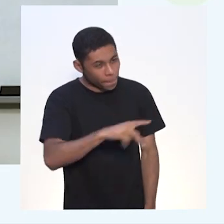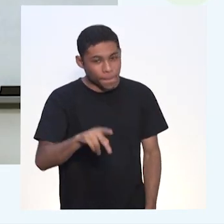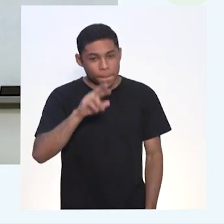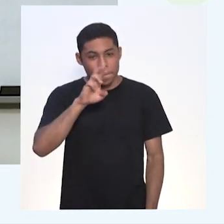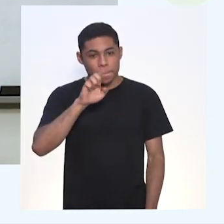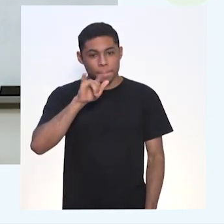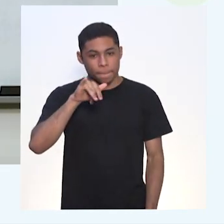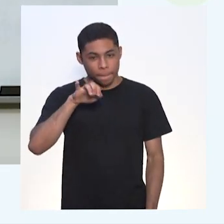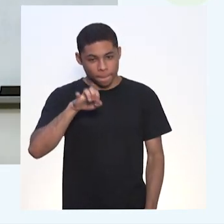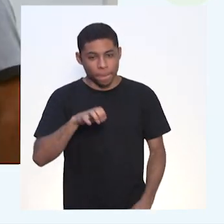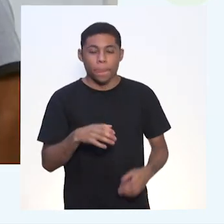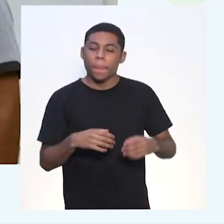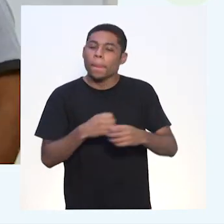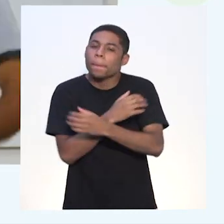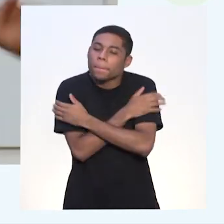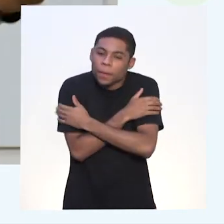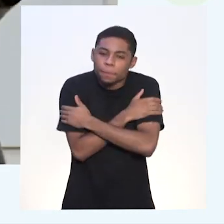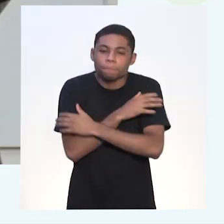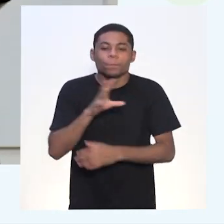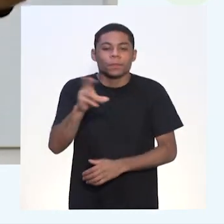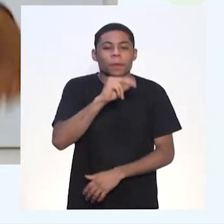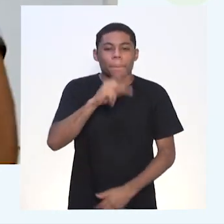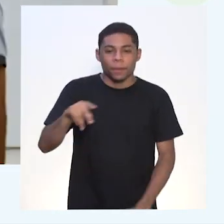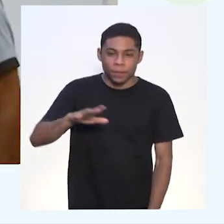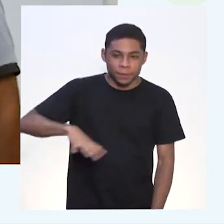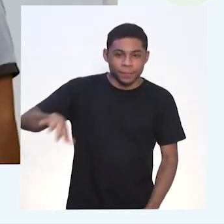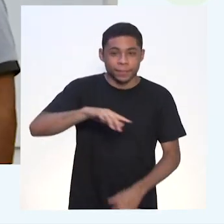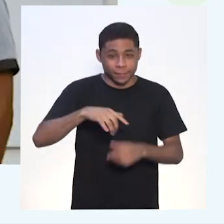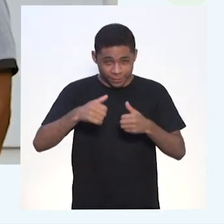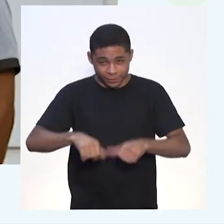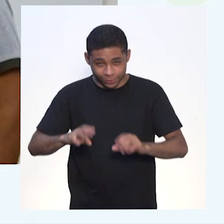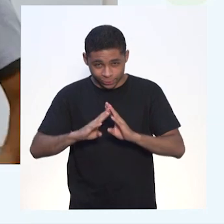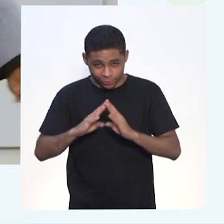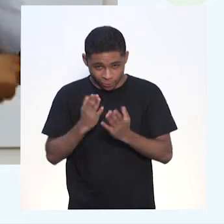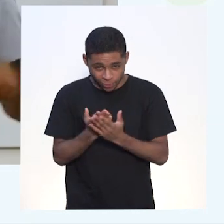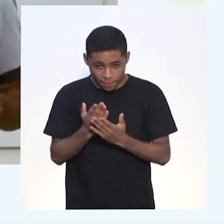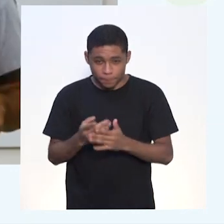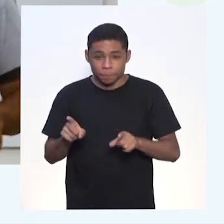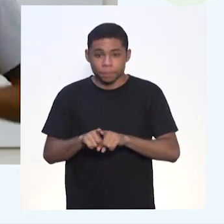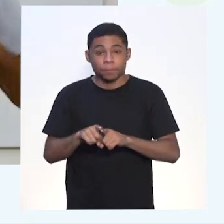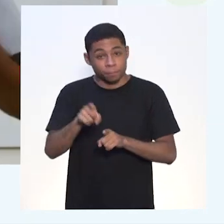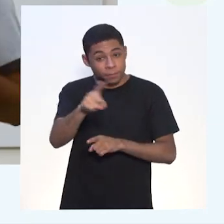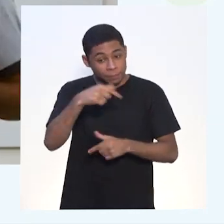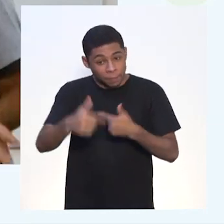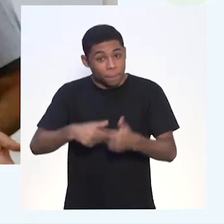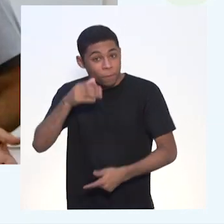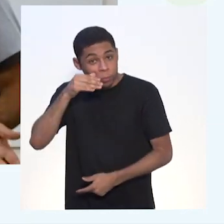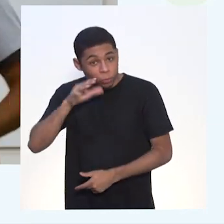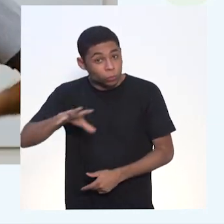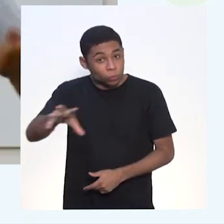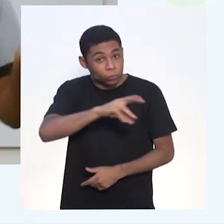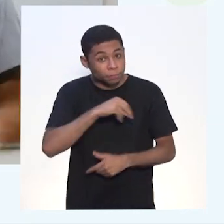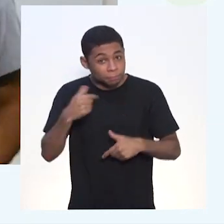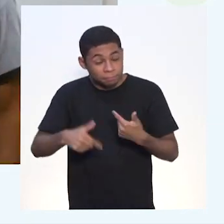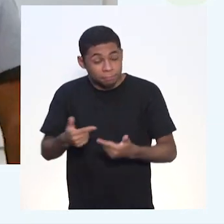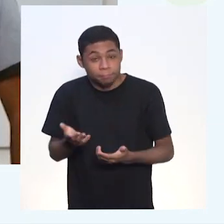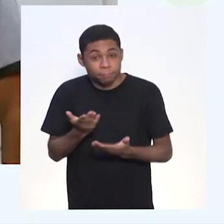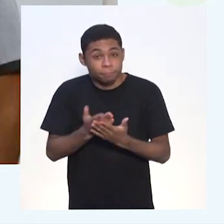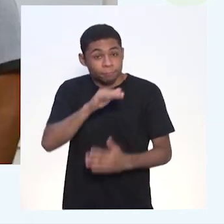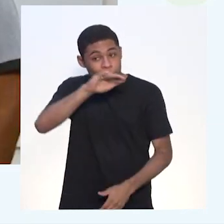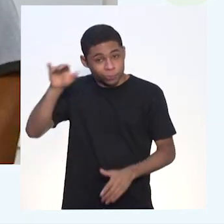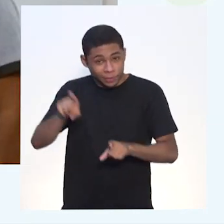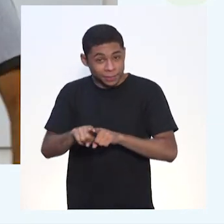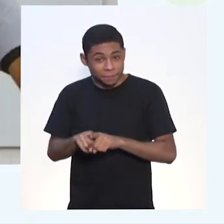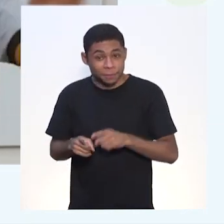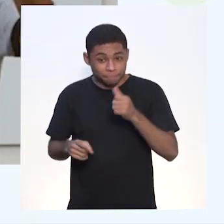professora Regiane, mandar um abraço aí para todos os professores aqui da escola e os que trabalham aqui, né? Os funcionários, os estudantes